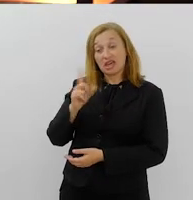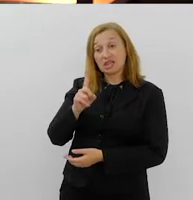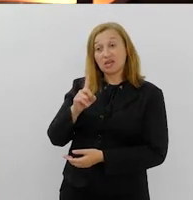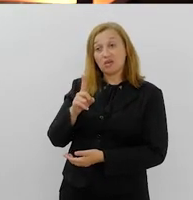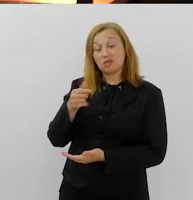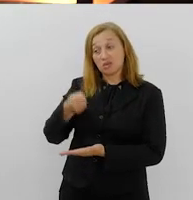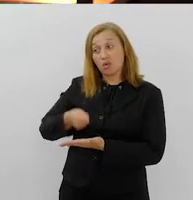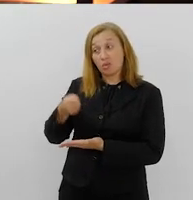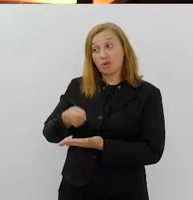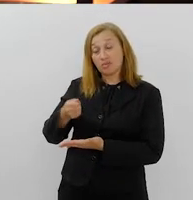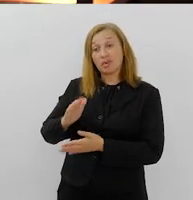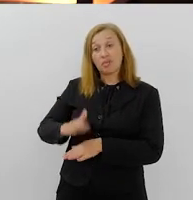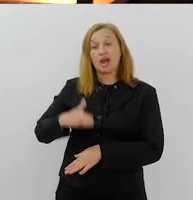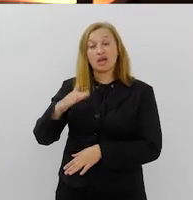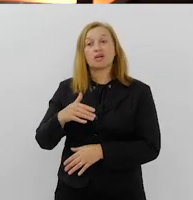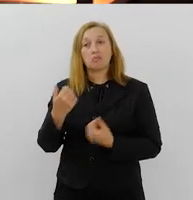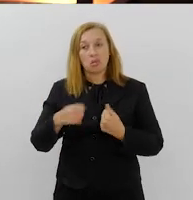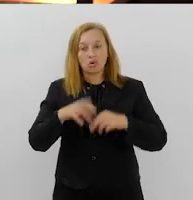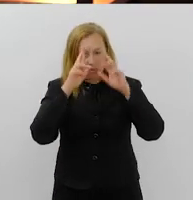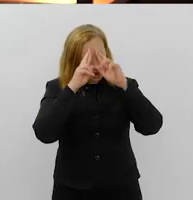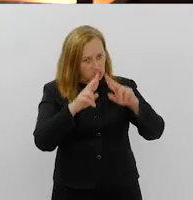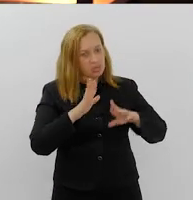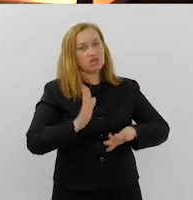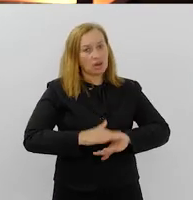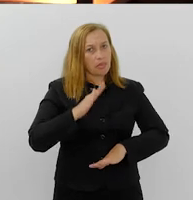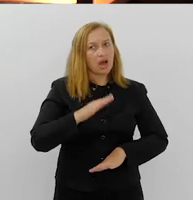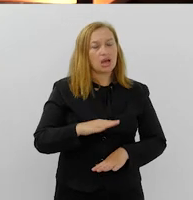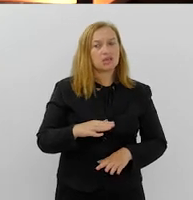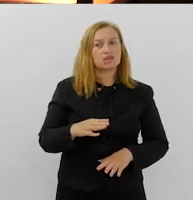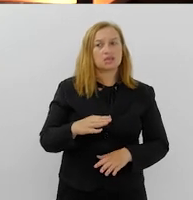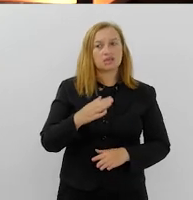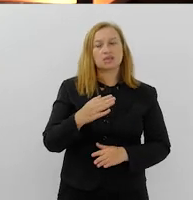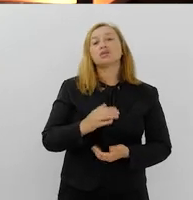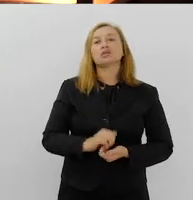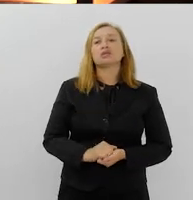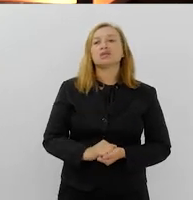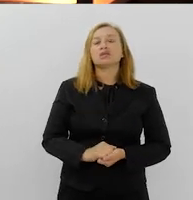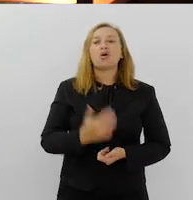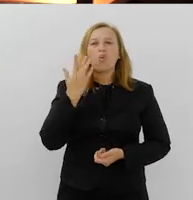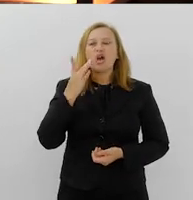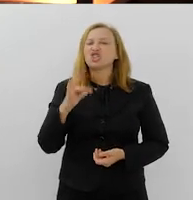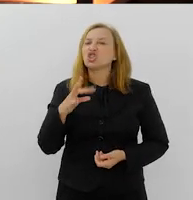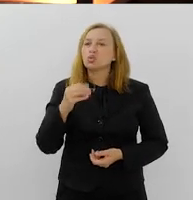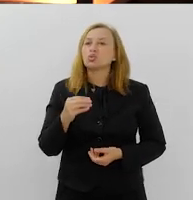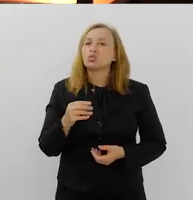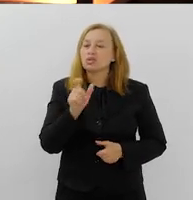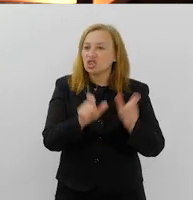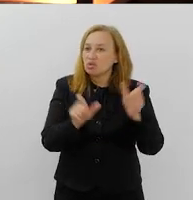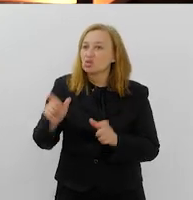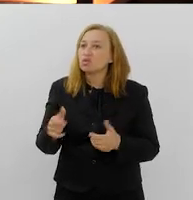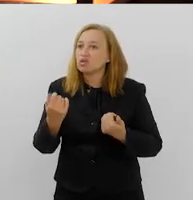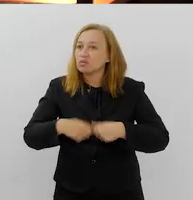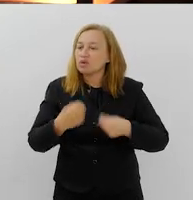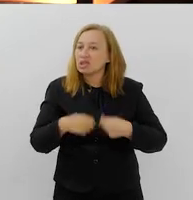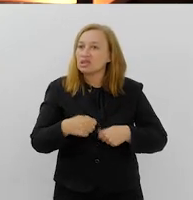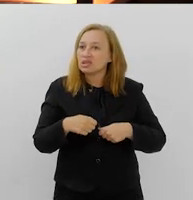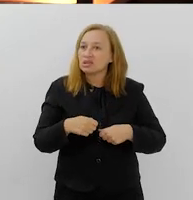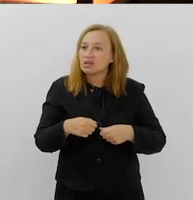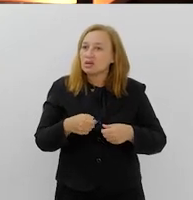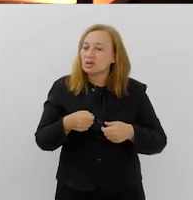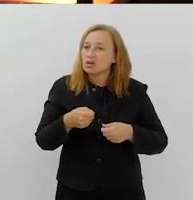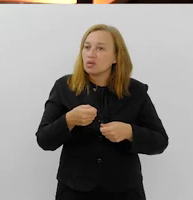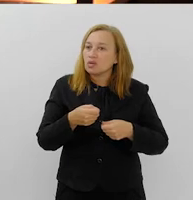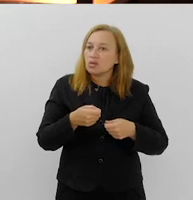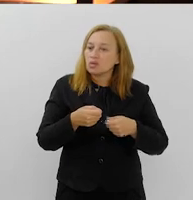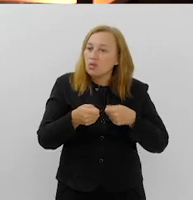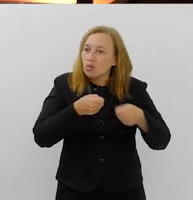mais. Sim. Não é isso? Você pode exigir uma disciplina maior, um comprometimento maior, que eu acho que é tudo que as pessoas precisam.